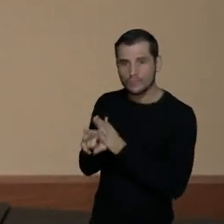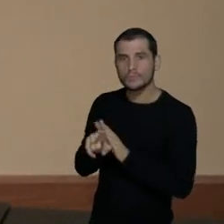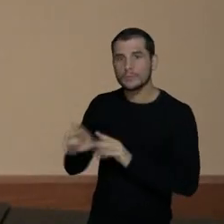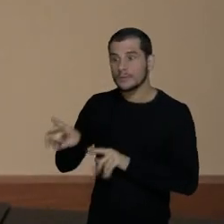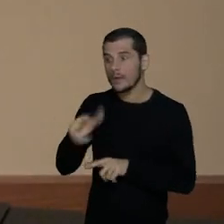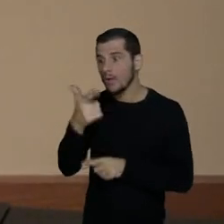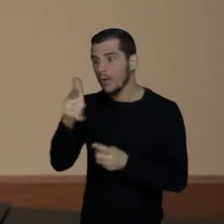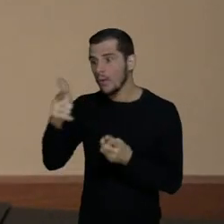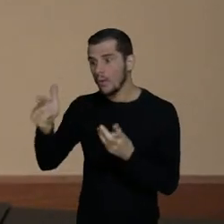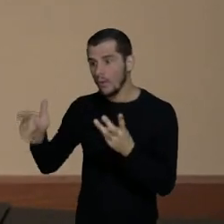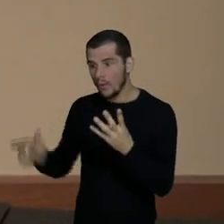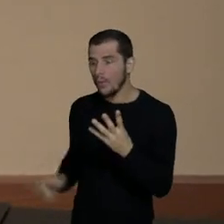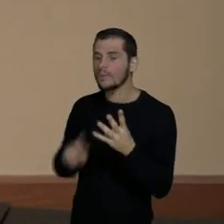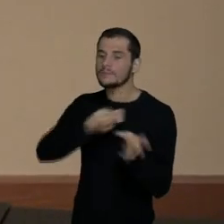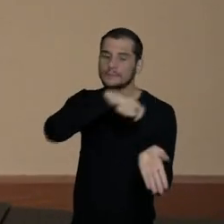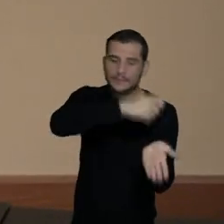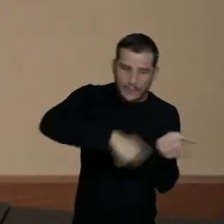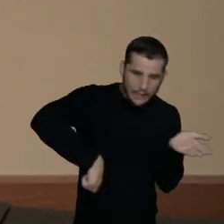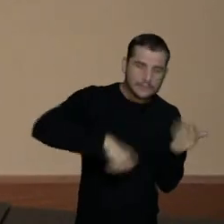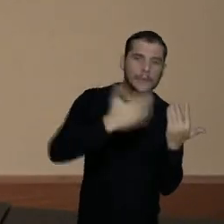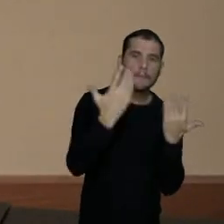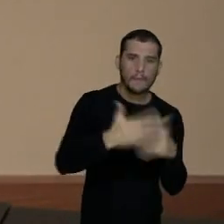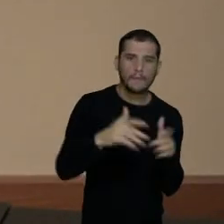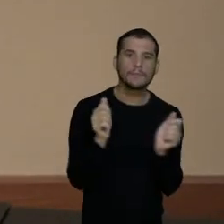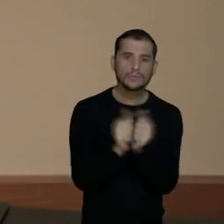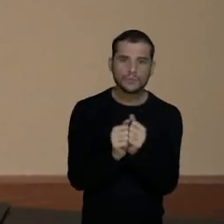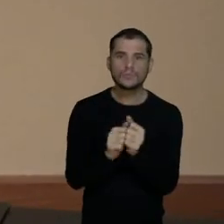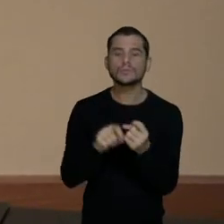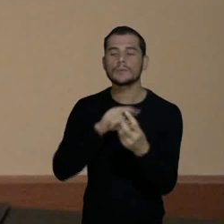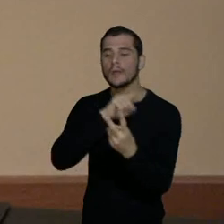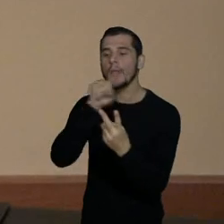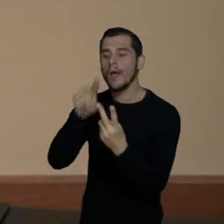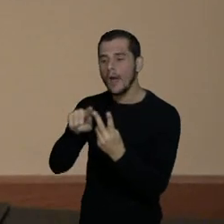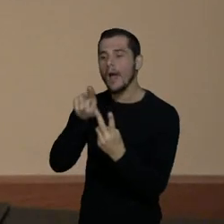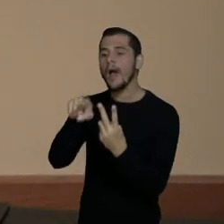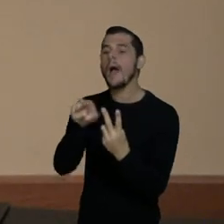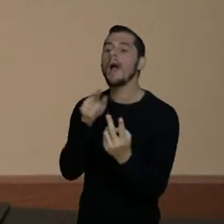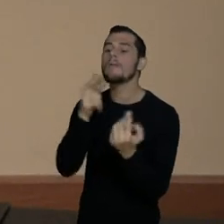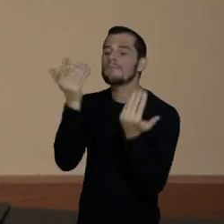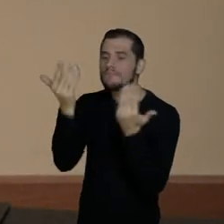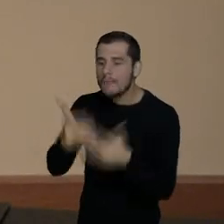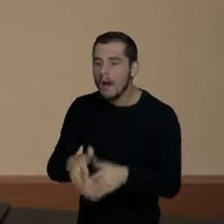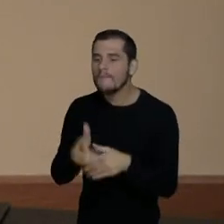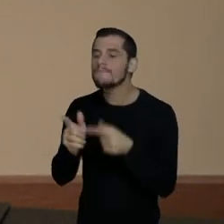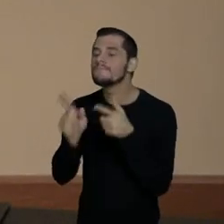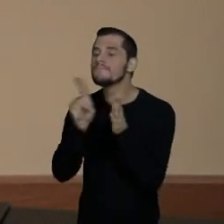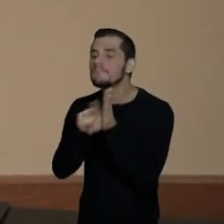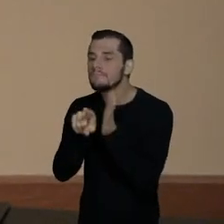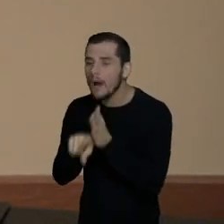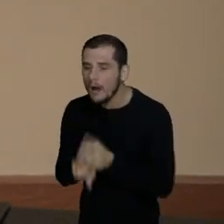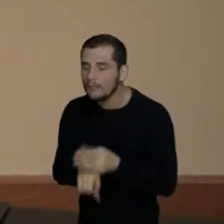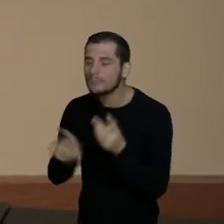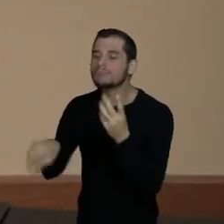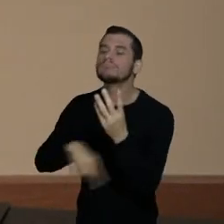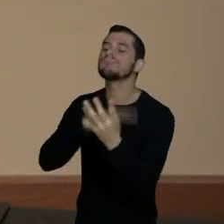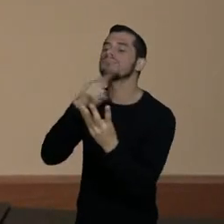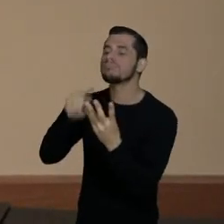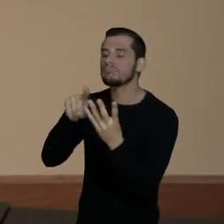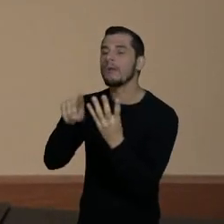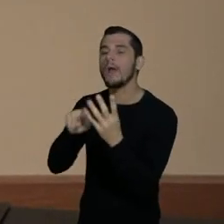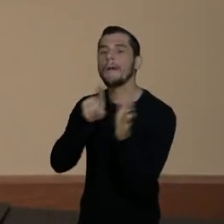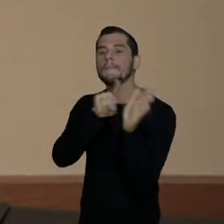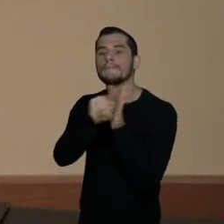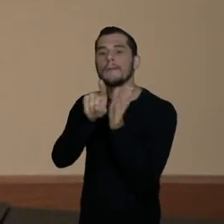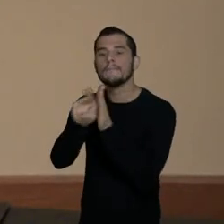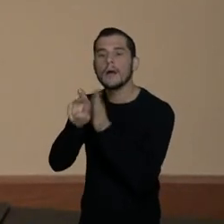paraa Maria uma outra prova todos assinam junto o que é que ela respondeu oralmente e eu falei assim aí